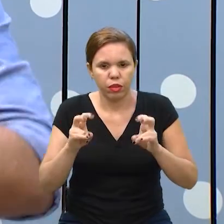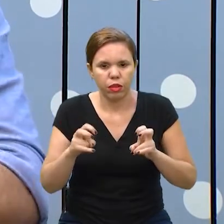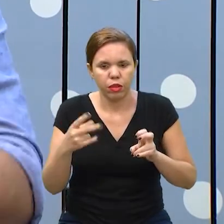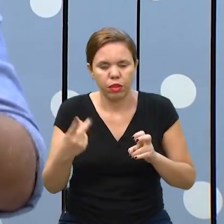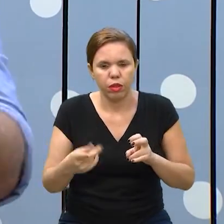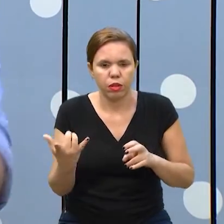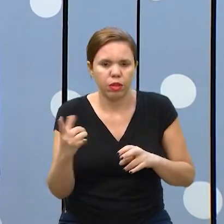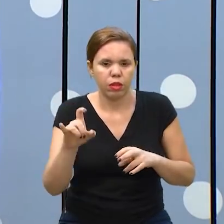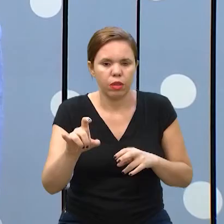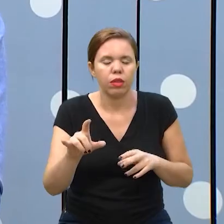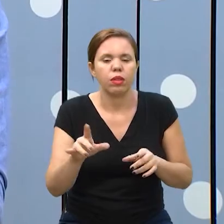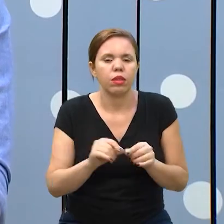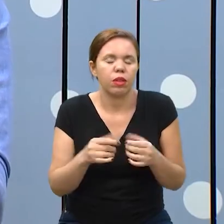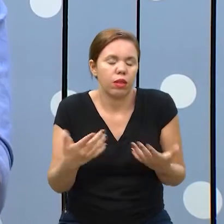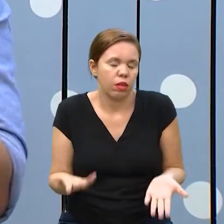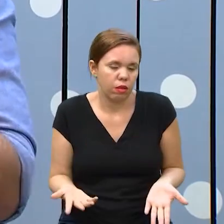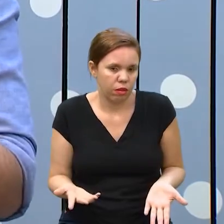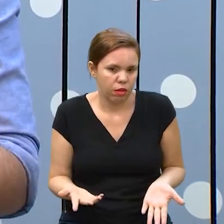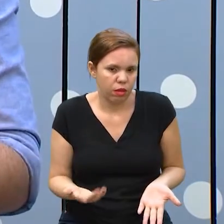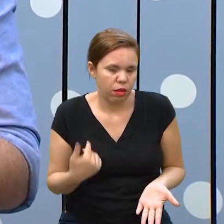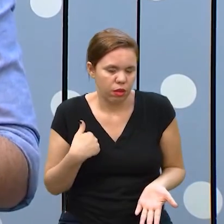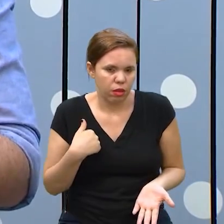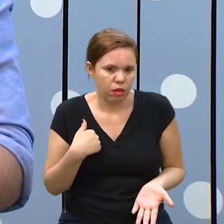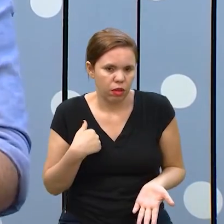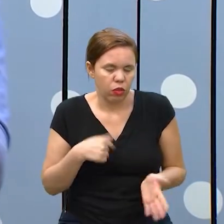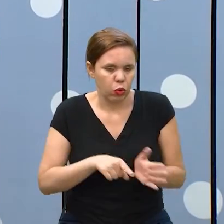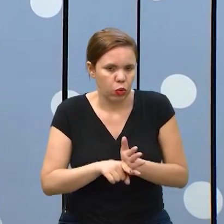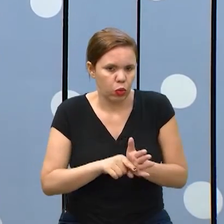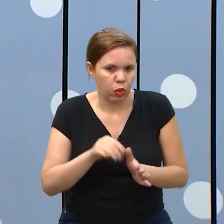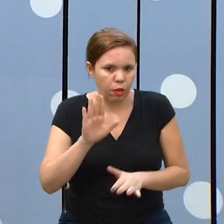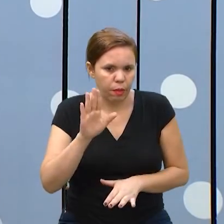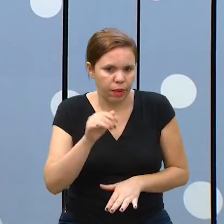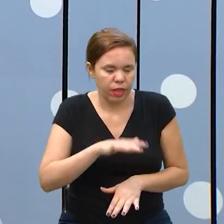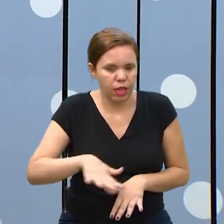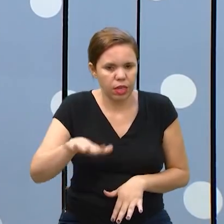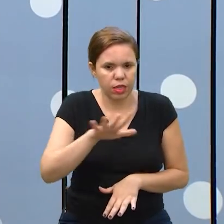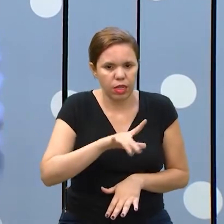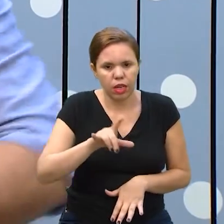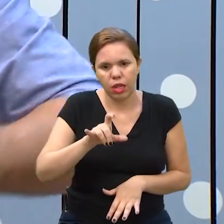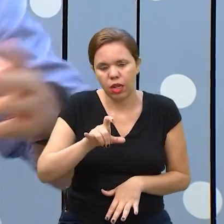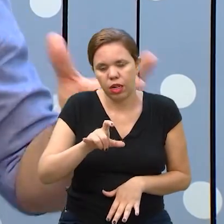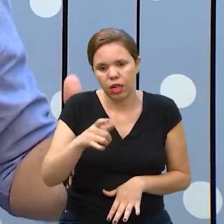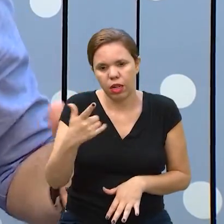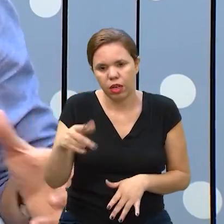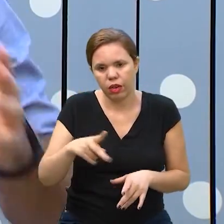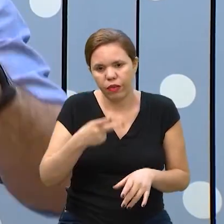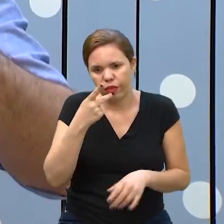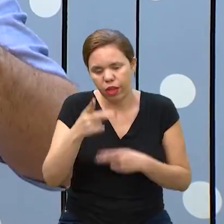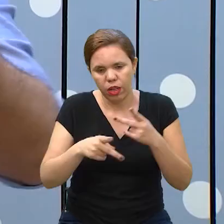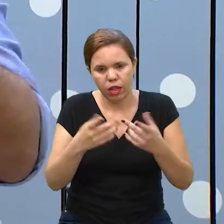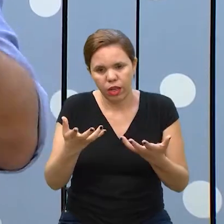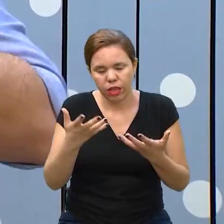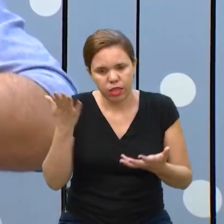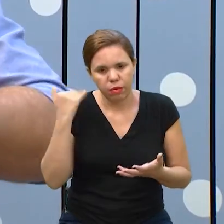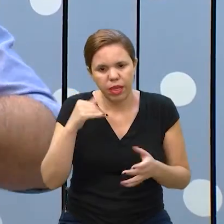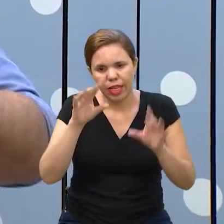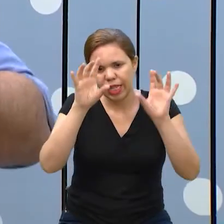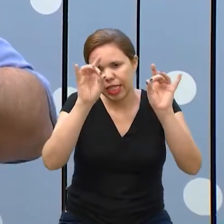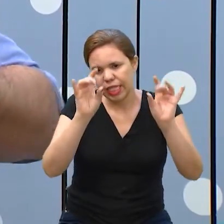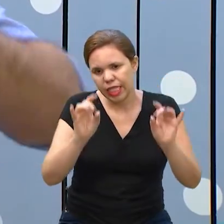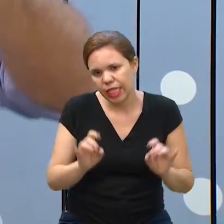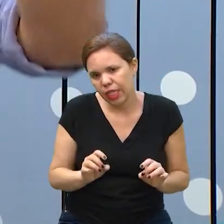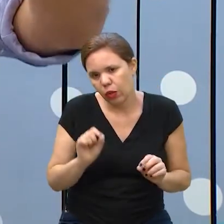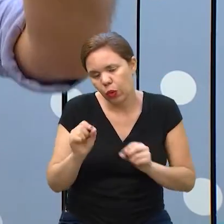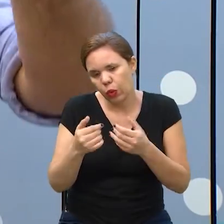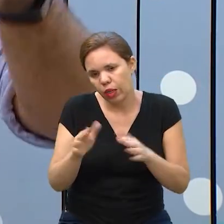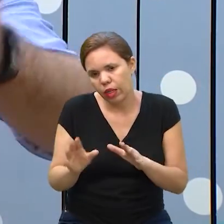informações especificamente sobre o Instagram. Então eu acabei especializando um pouco mais nessa rede. Eu falo sobre outros canais, mas as pessoas querem saber o